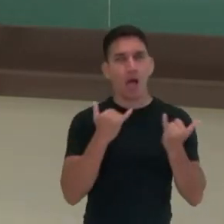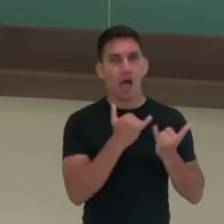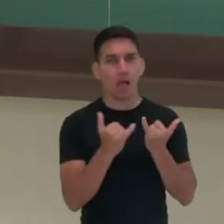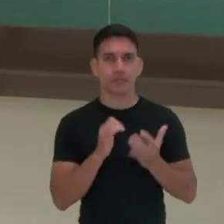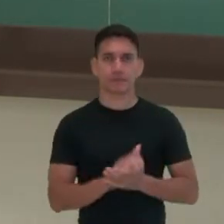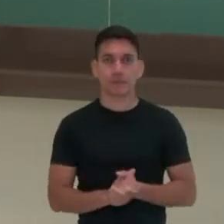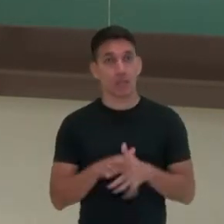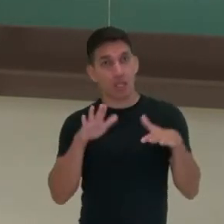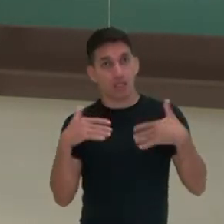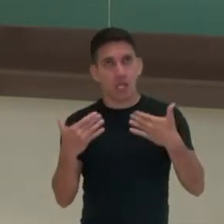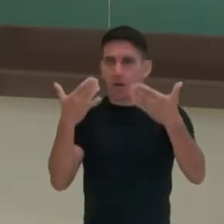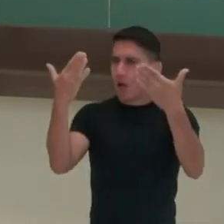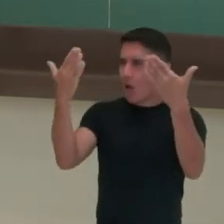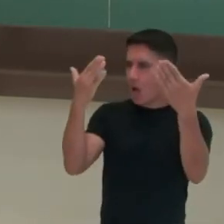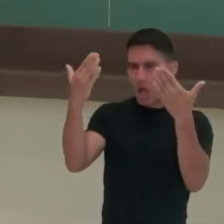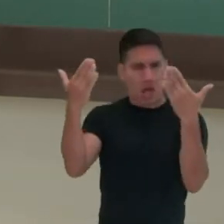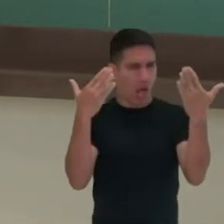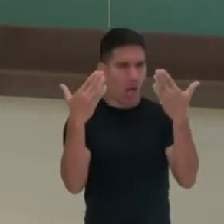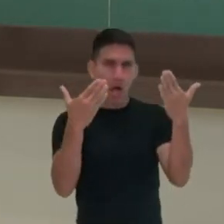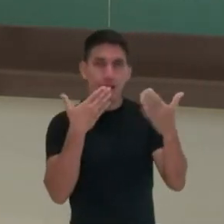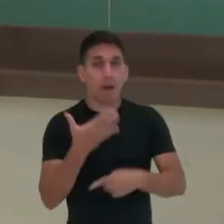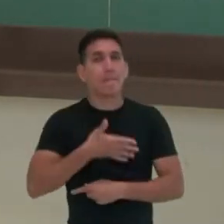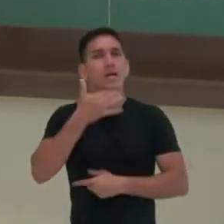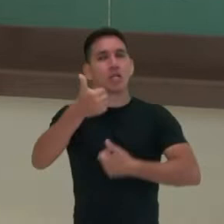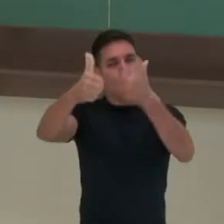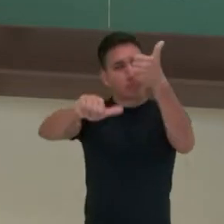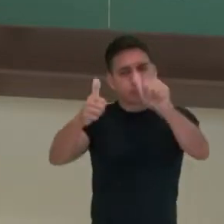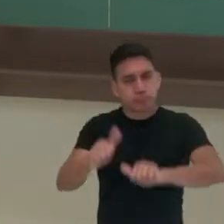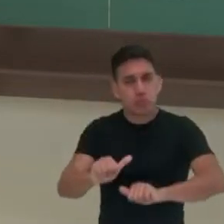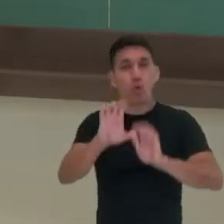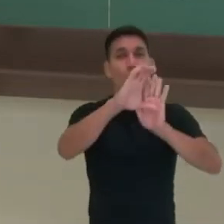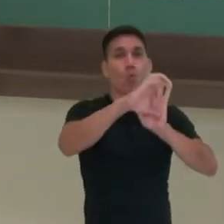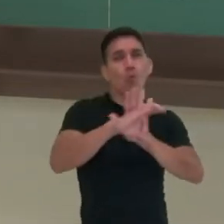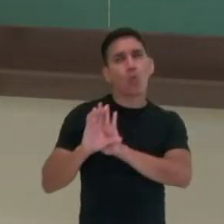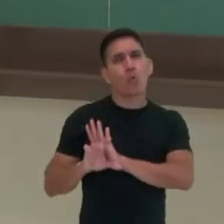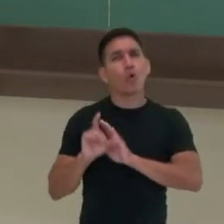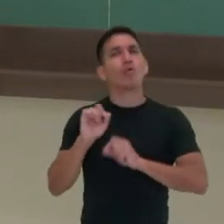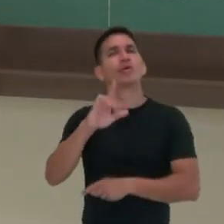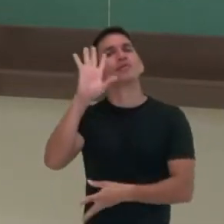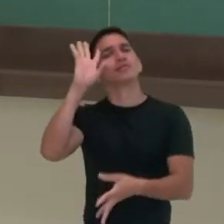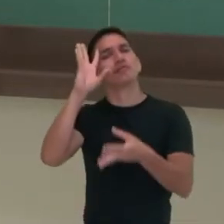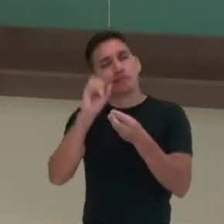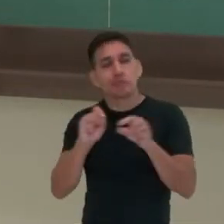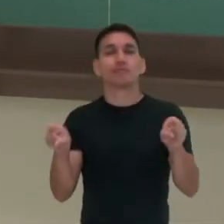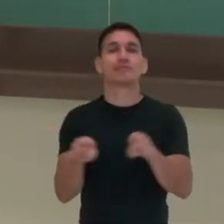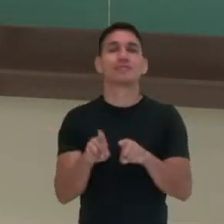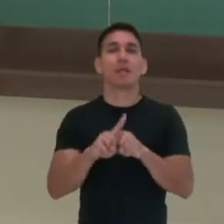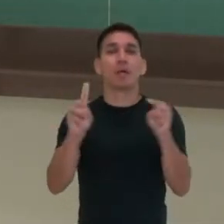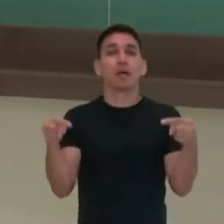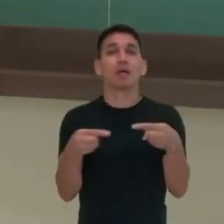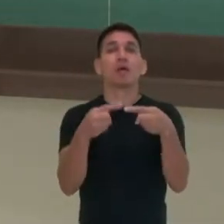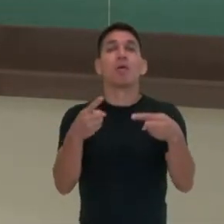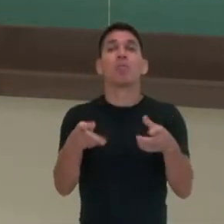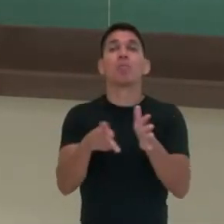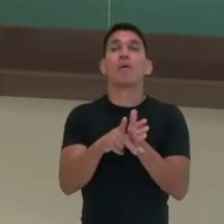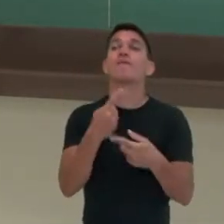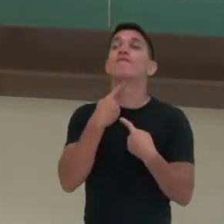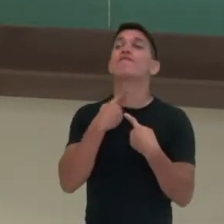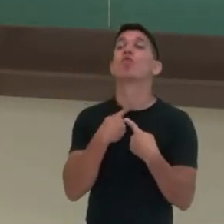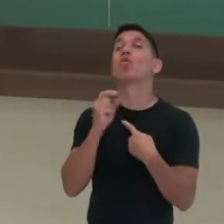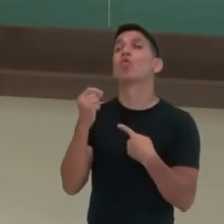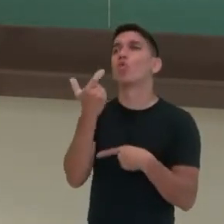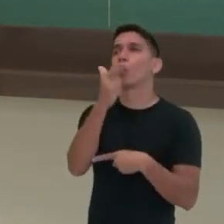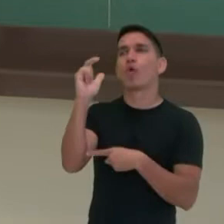E analisando melhor esses conceitos, nós chegamos também à concepção de vontade de